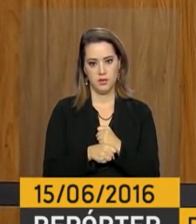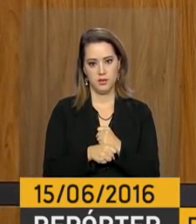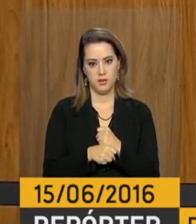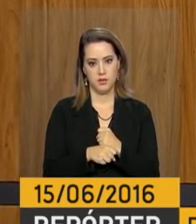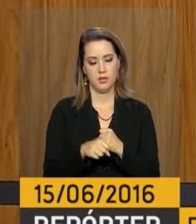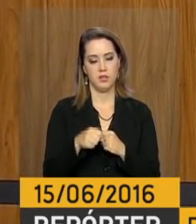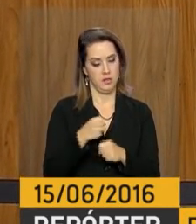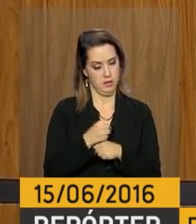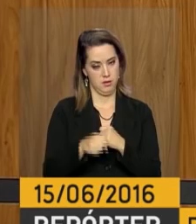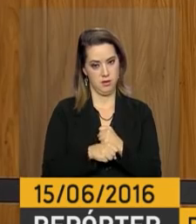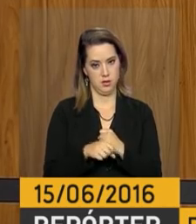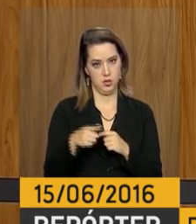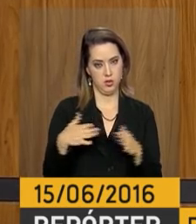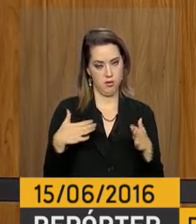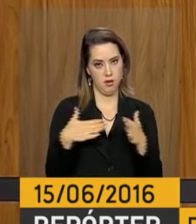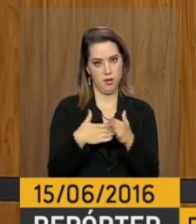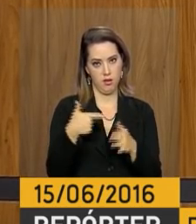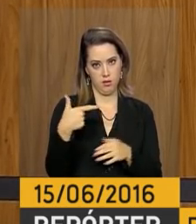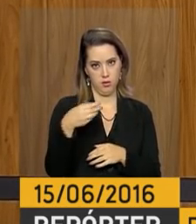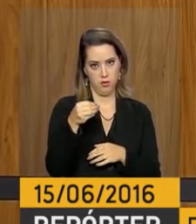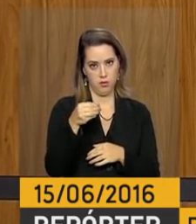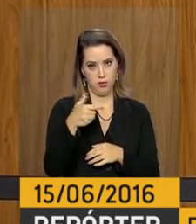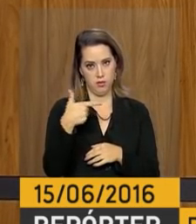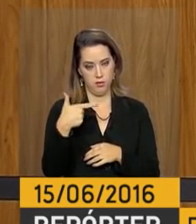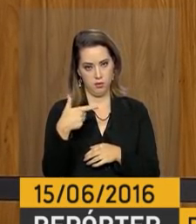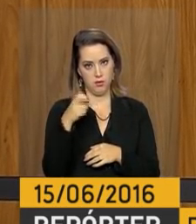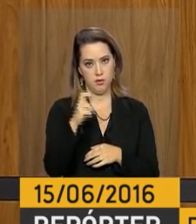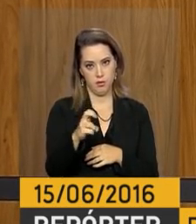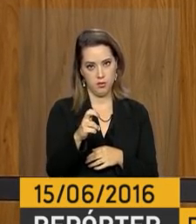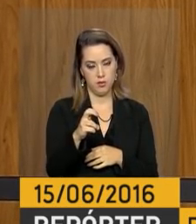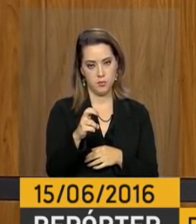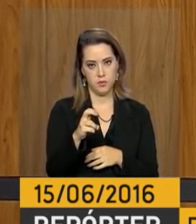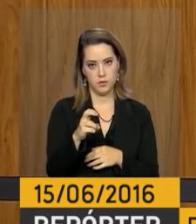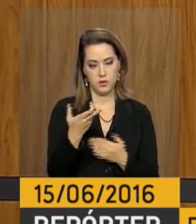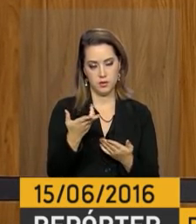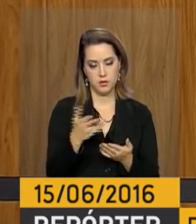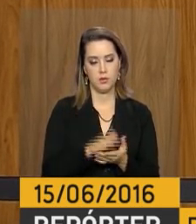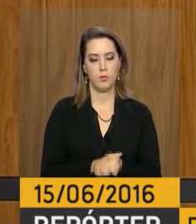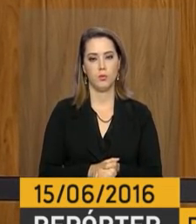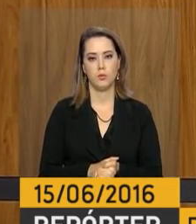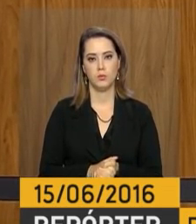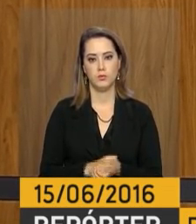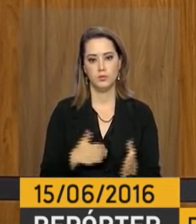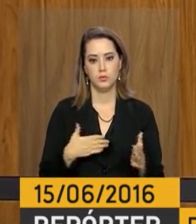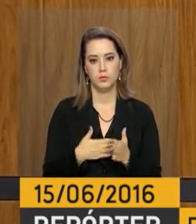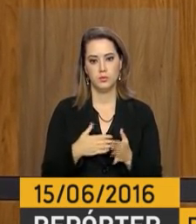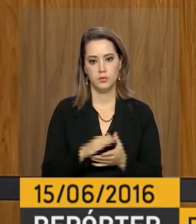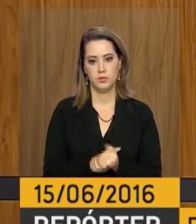16 17 18 19 20 21 22 23 24 25.